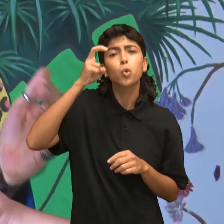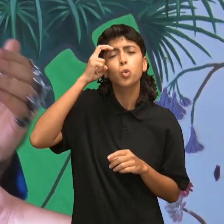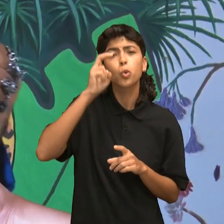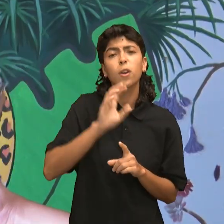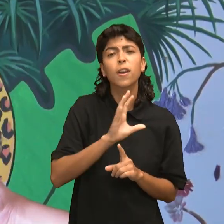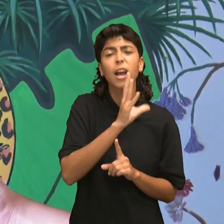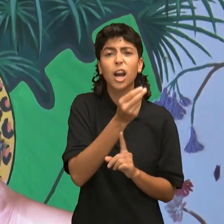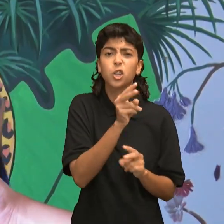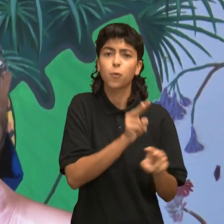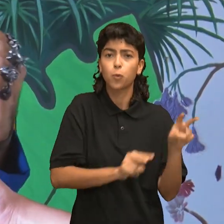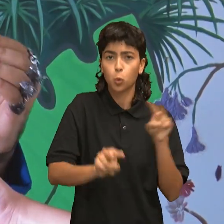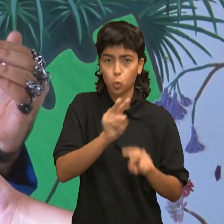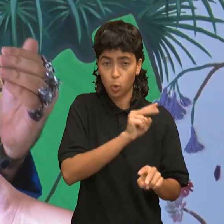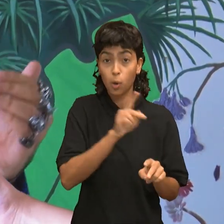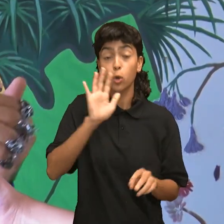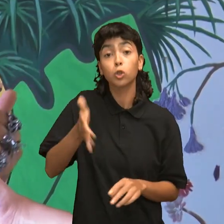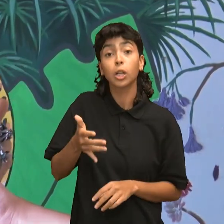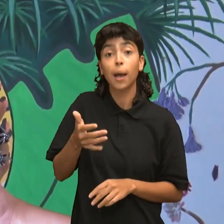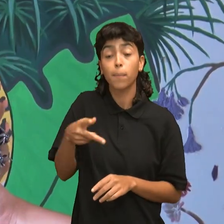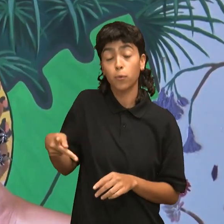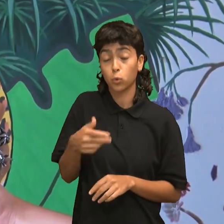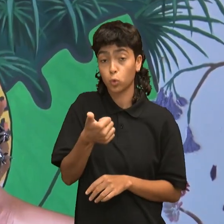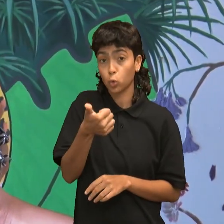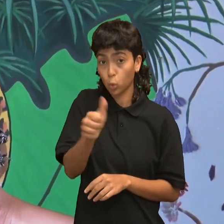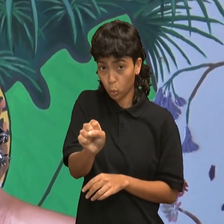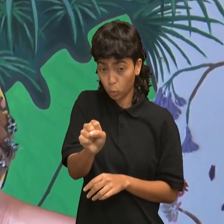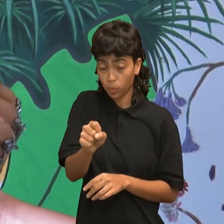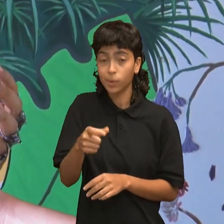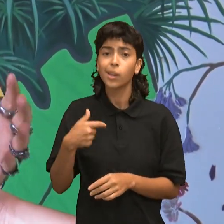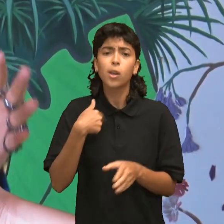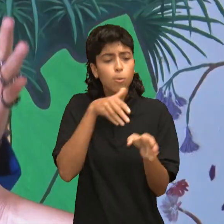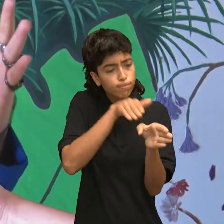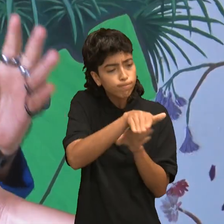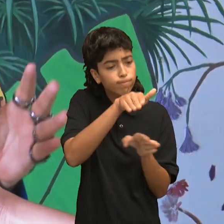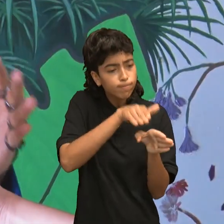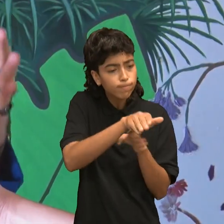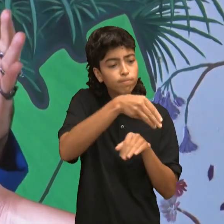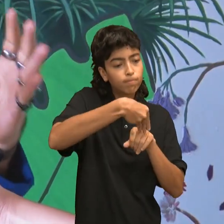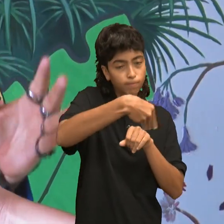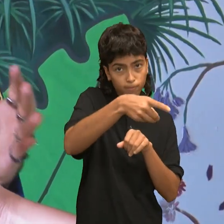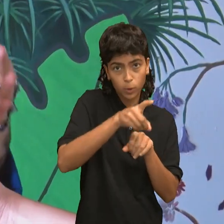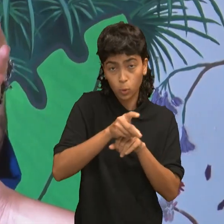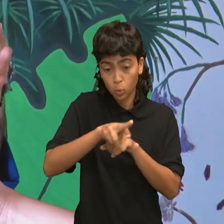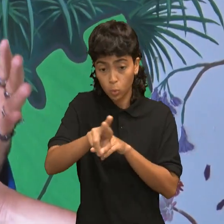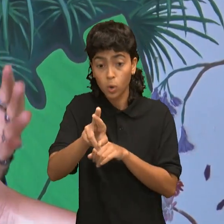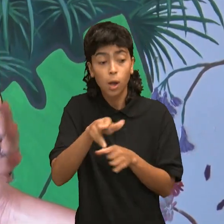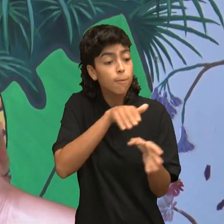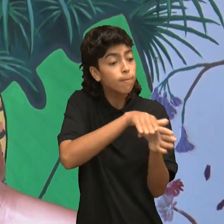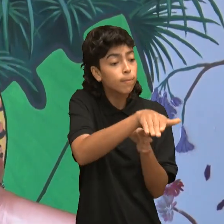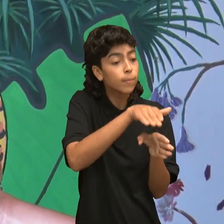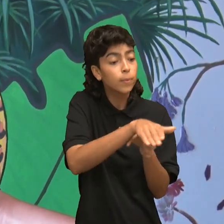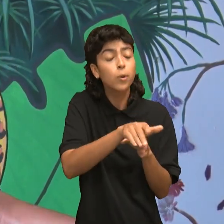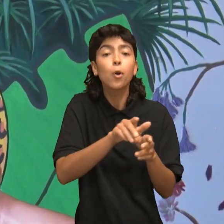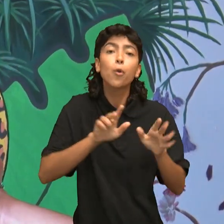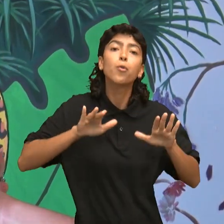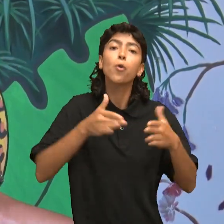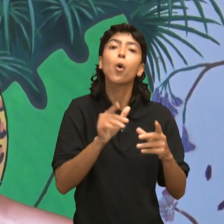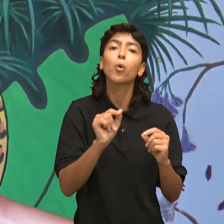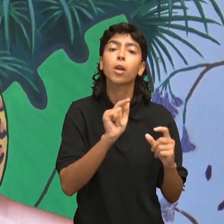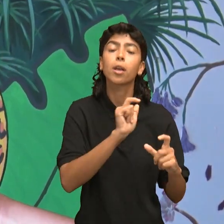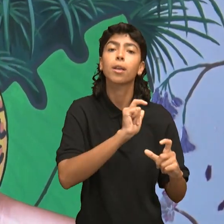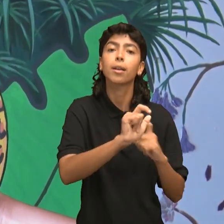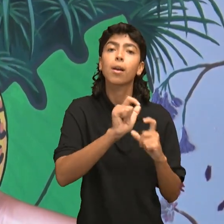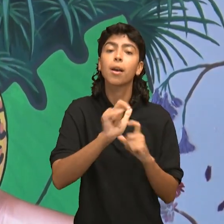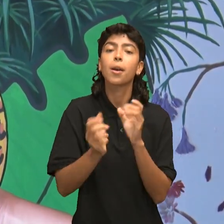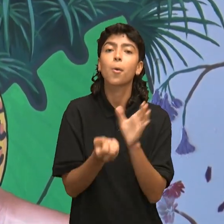parte das pesquisas de mestrado e doutorado que eu orientei envolvem processos criativos de quadrinhos. A mesma coisa nos TCCs